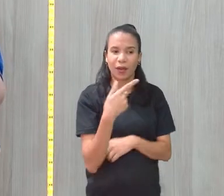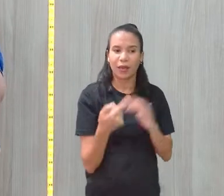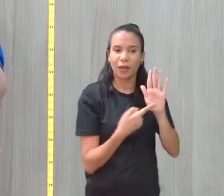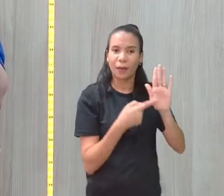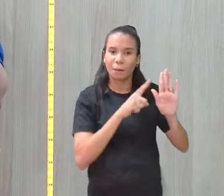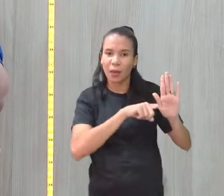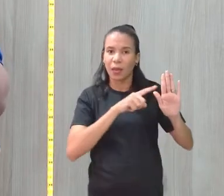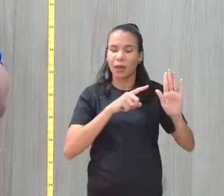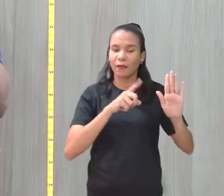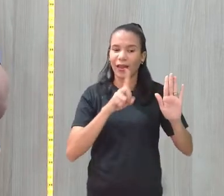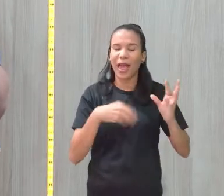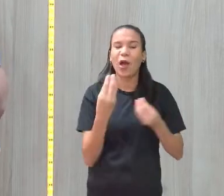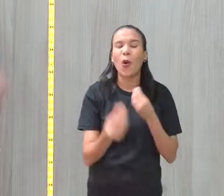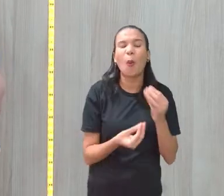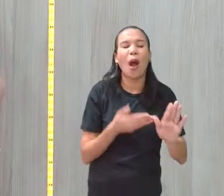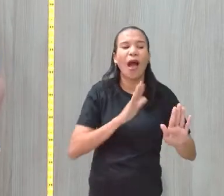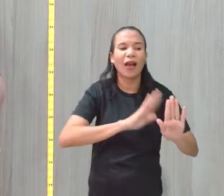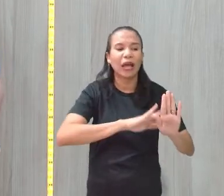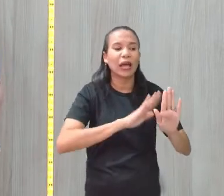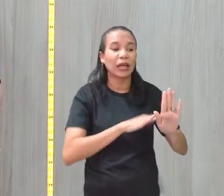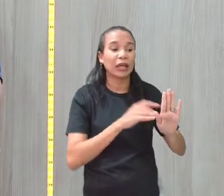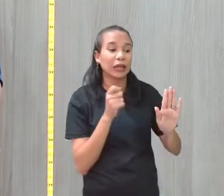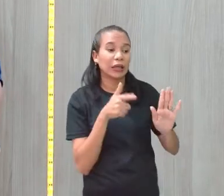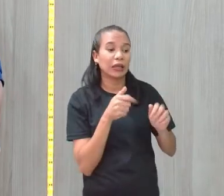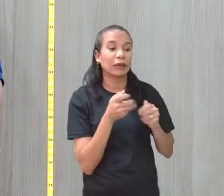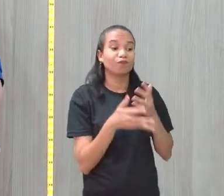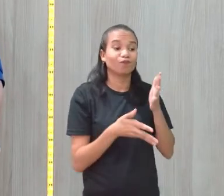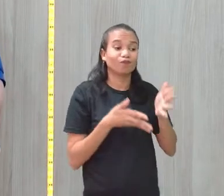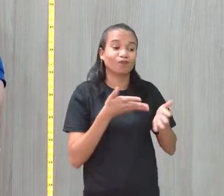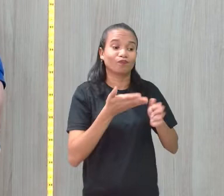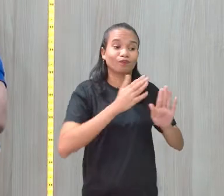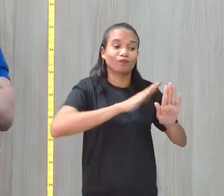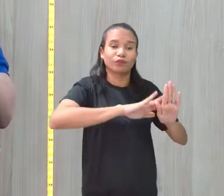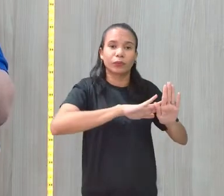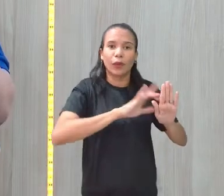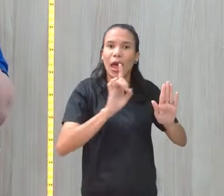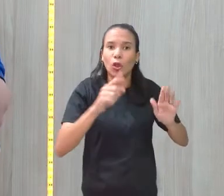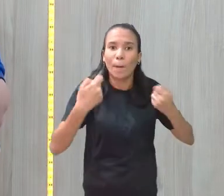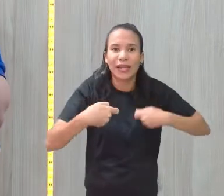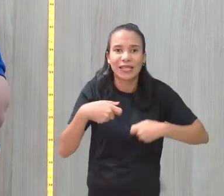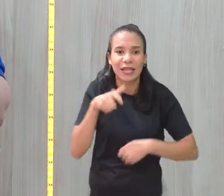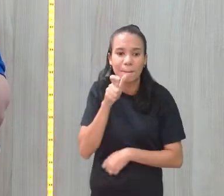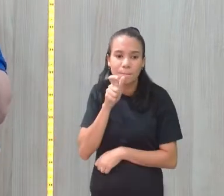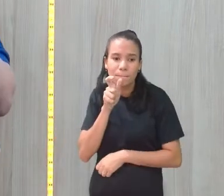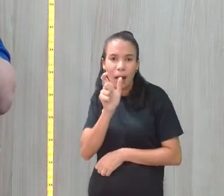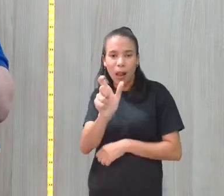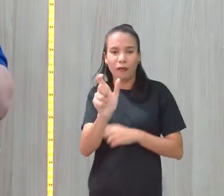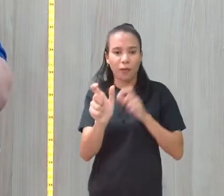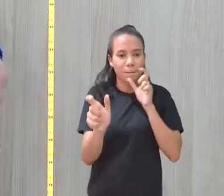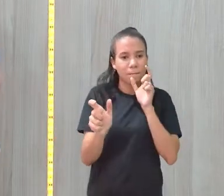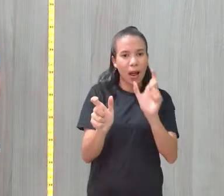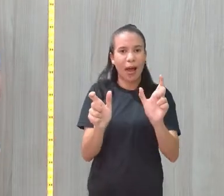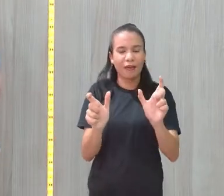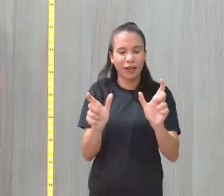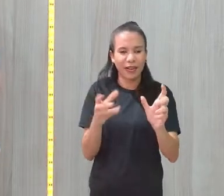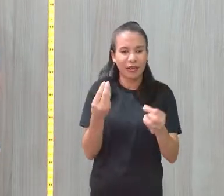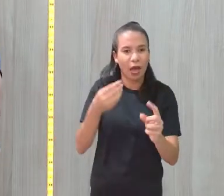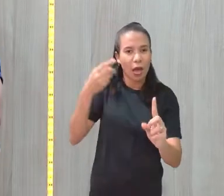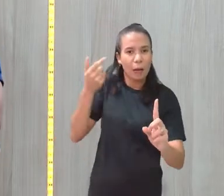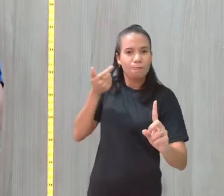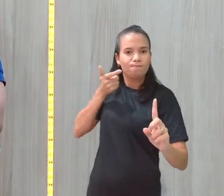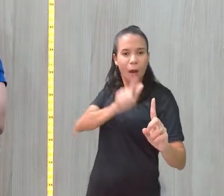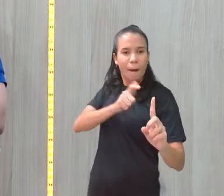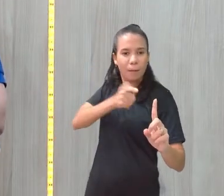Sátira, é uma indiretazinha, gente. Às vezes a gente não precisa utilizar palavras que vão doer, por exemplo,